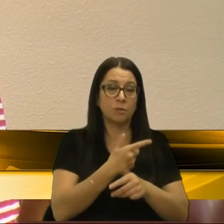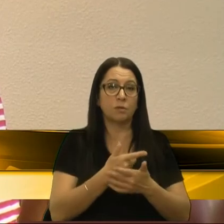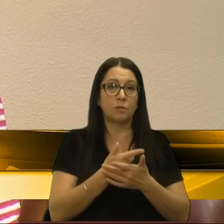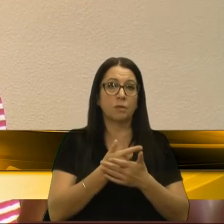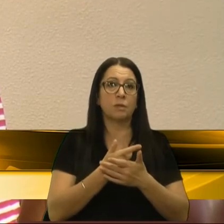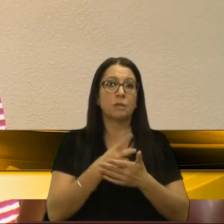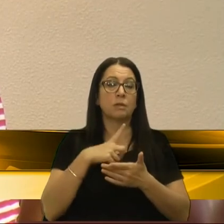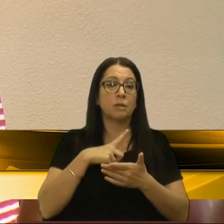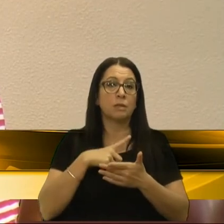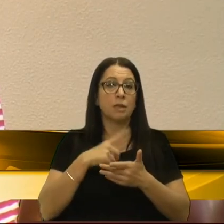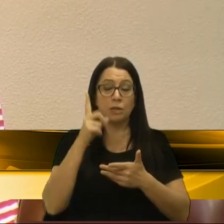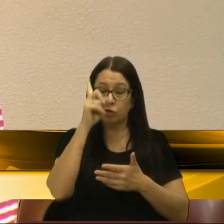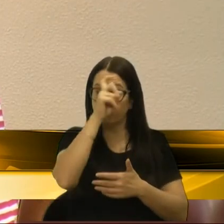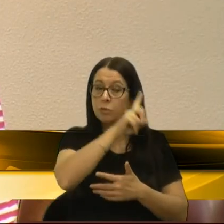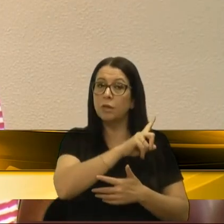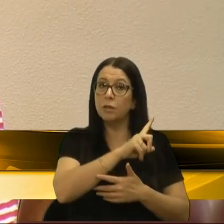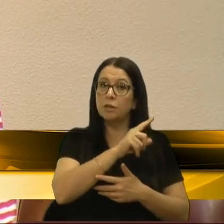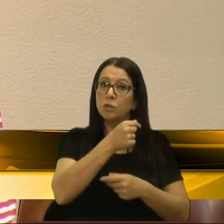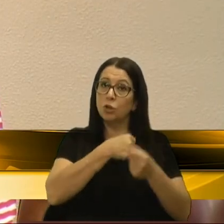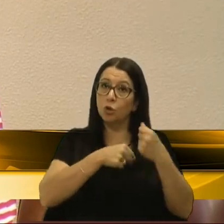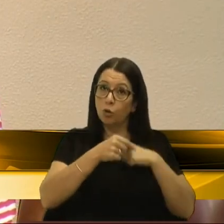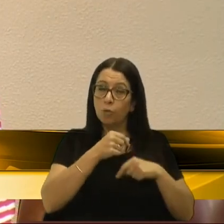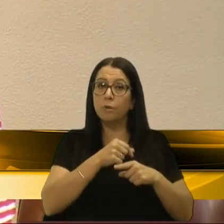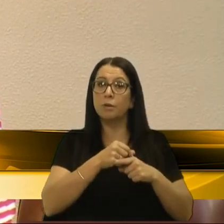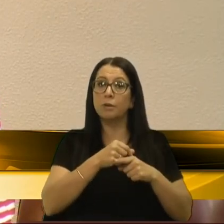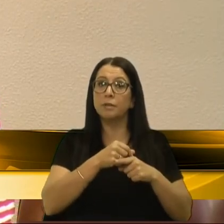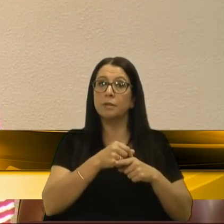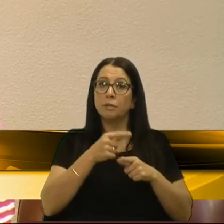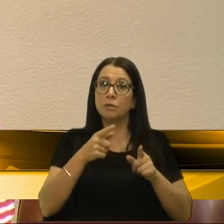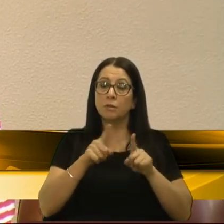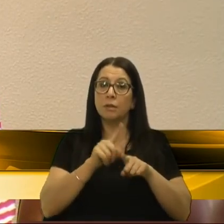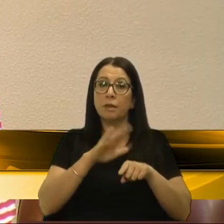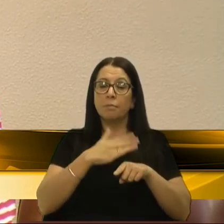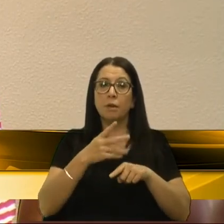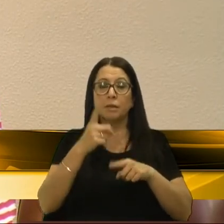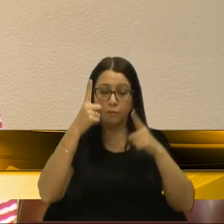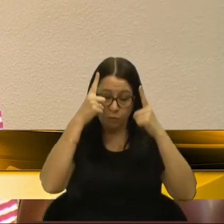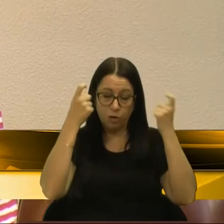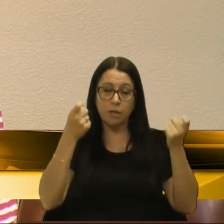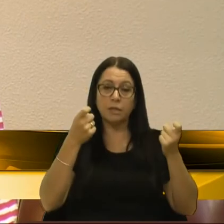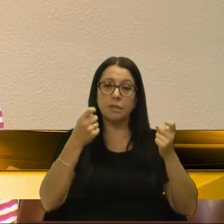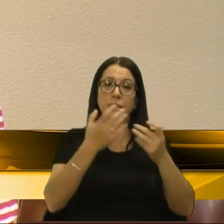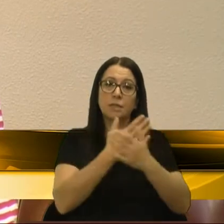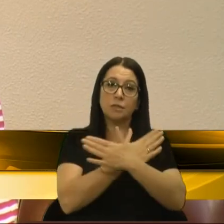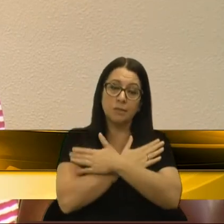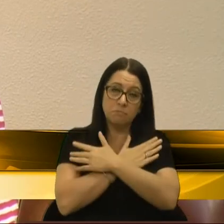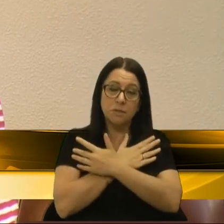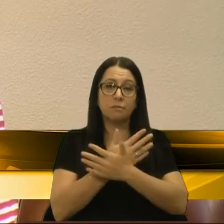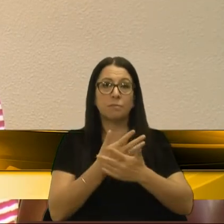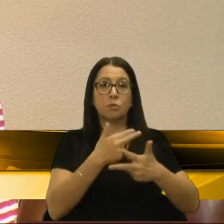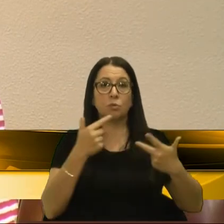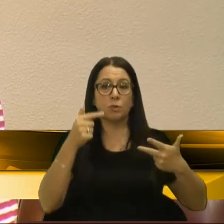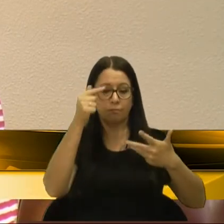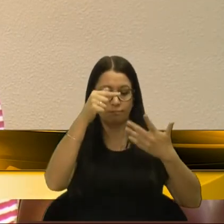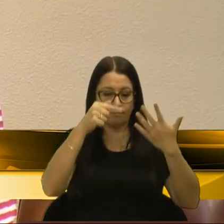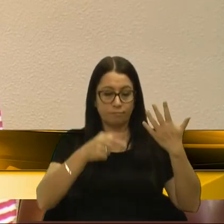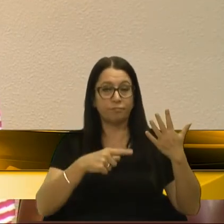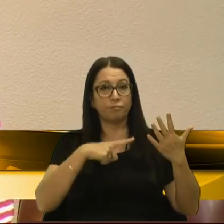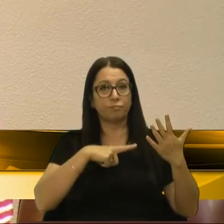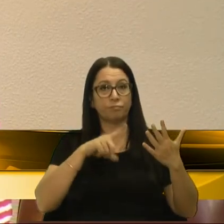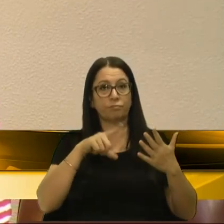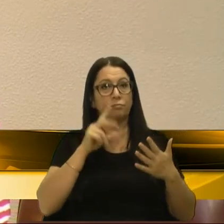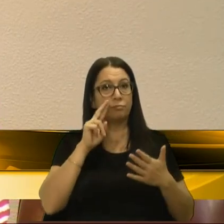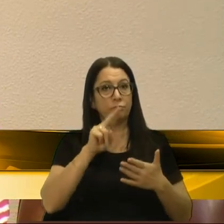vem passando por uma grande dificuldade econômica, e isso acarreta em mais violência, desemprego e uma série de outras situações que